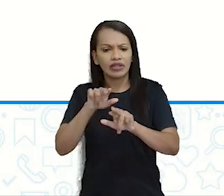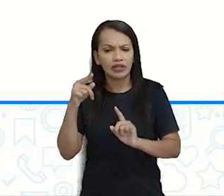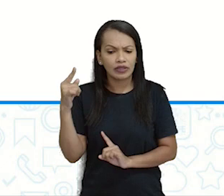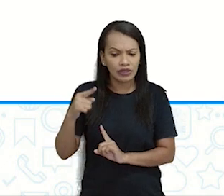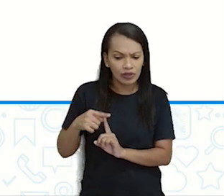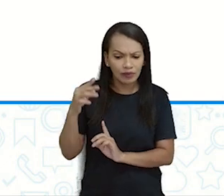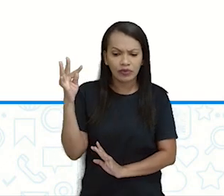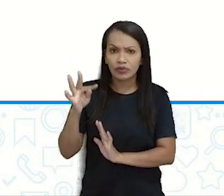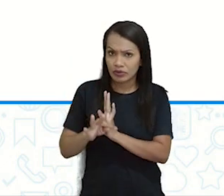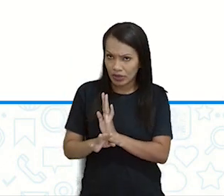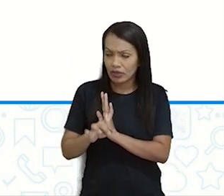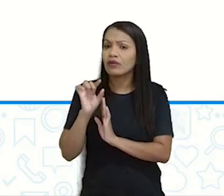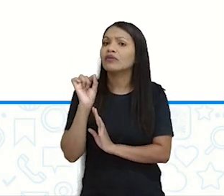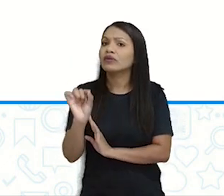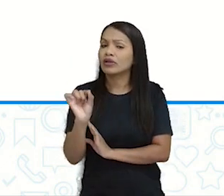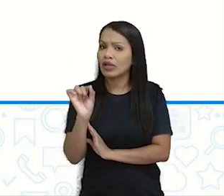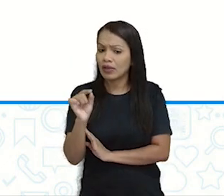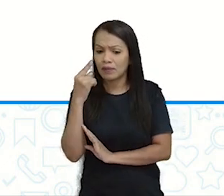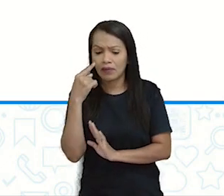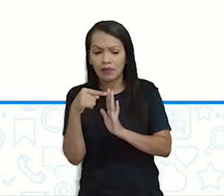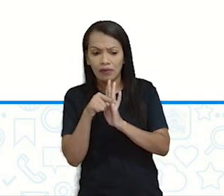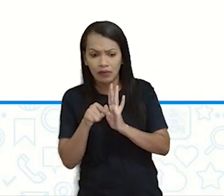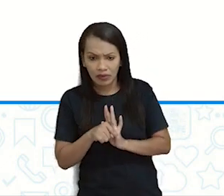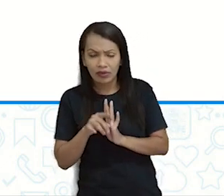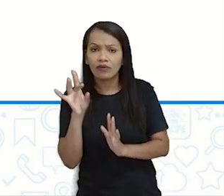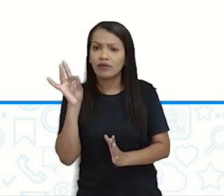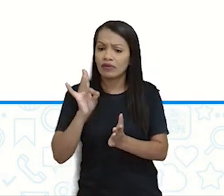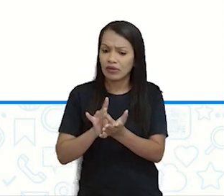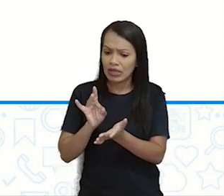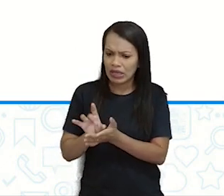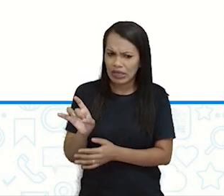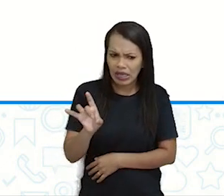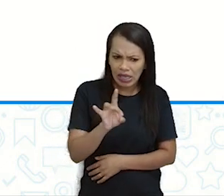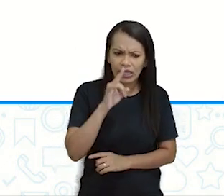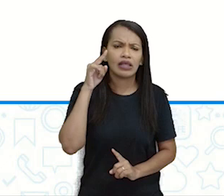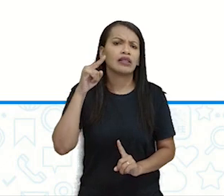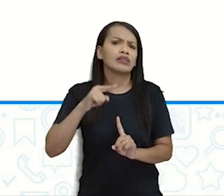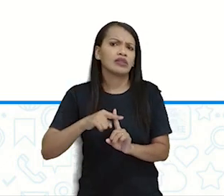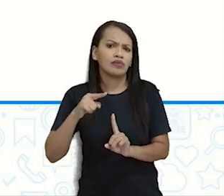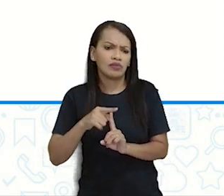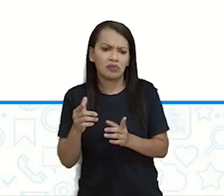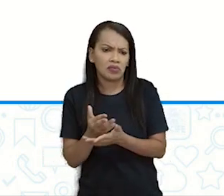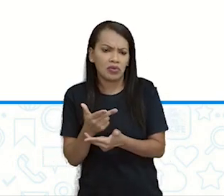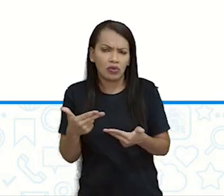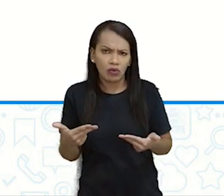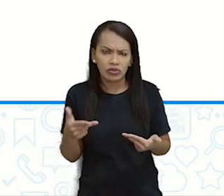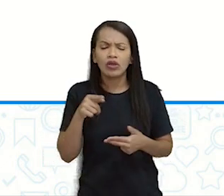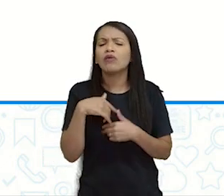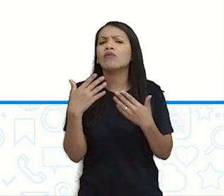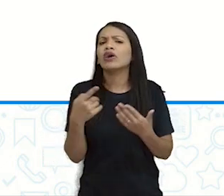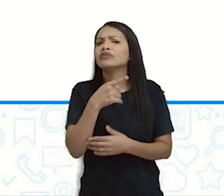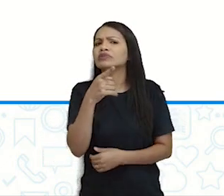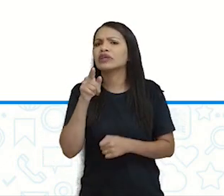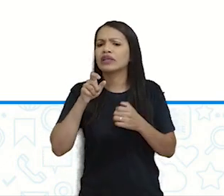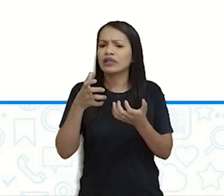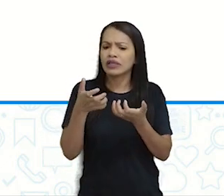textos que servem para classificar, não é? Cada tipo de texto serve para alguma coisa. Quando você quer